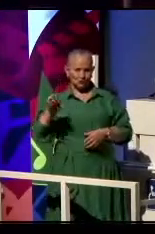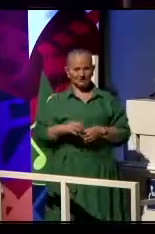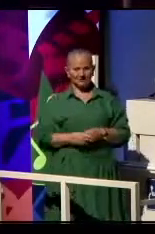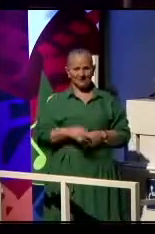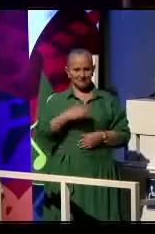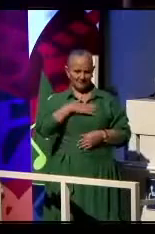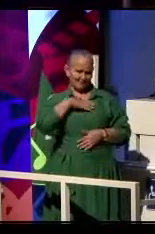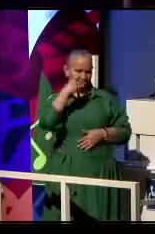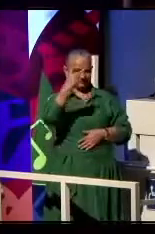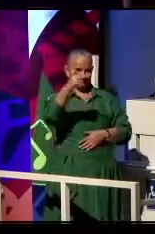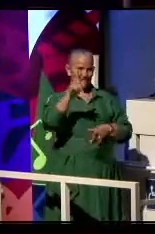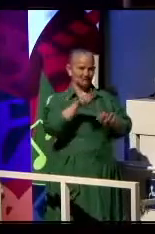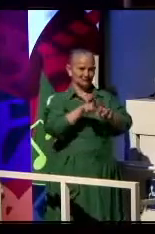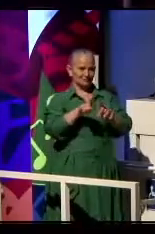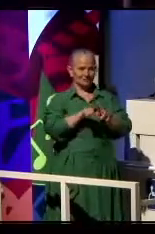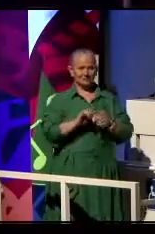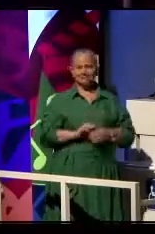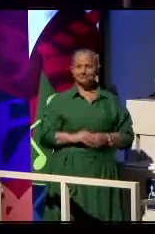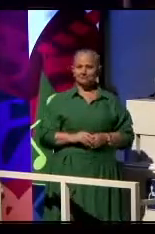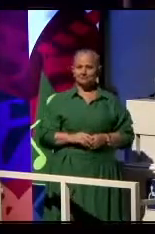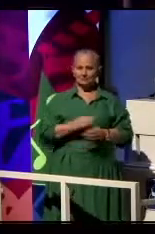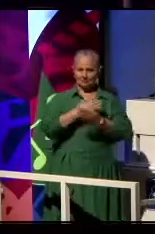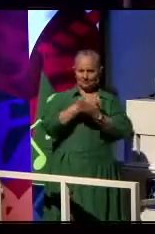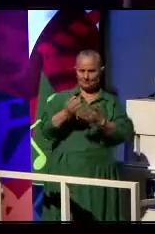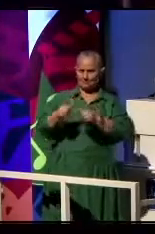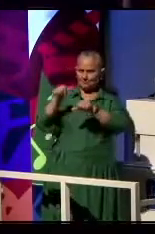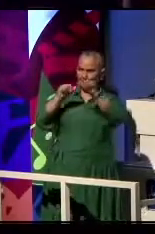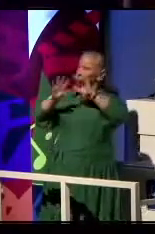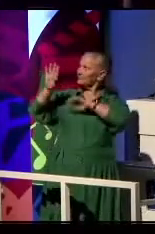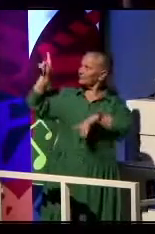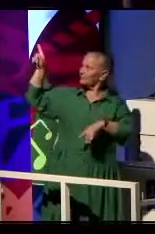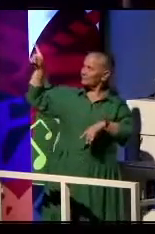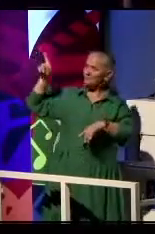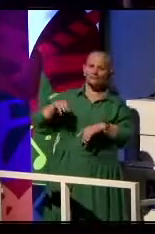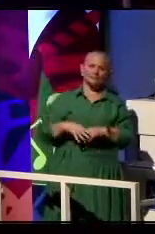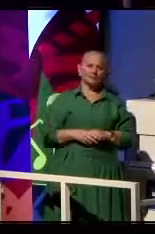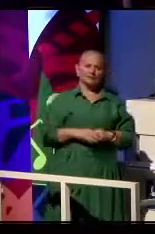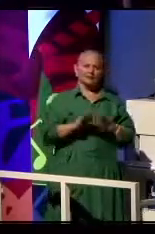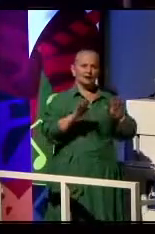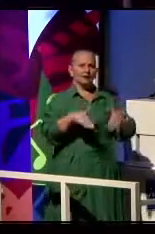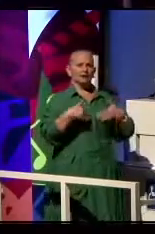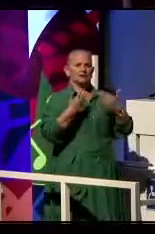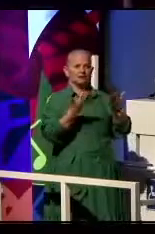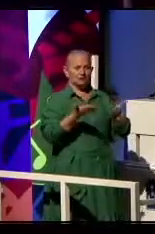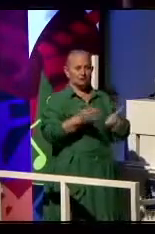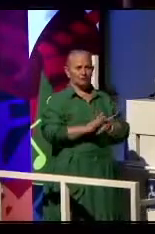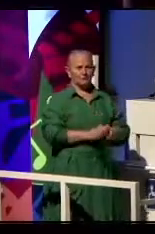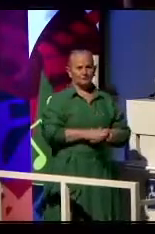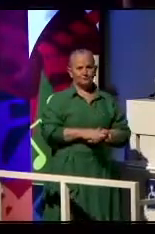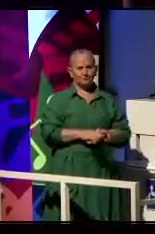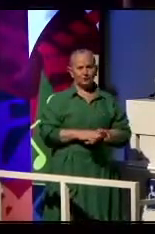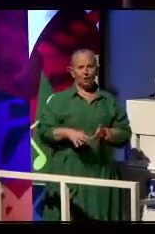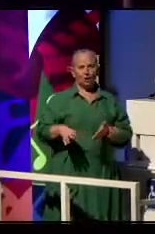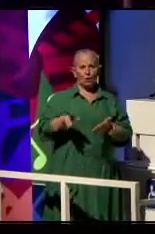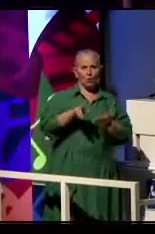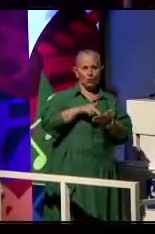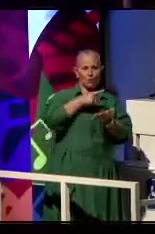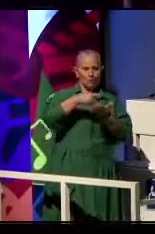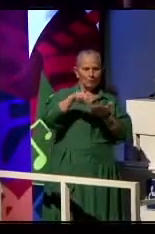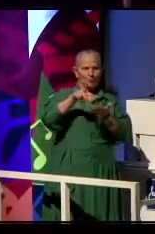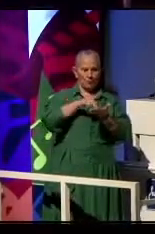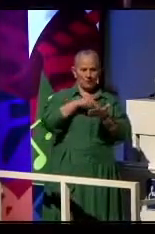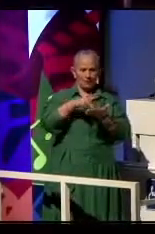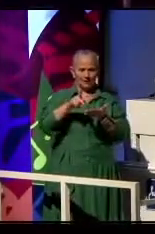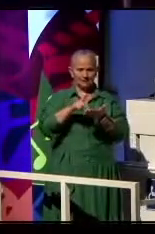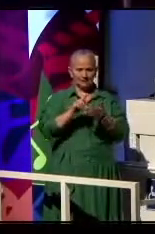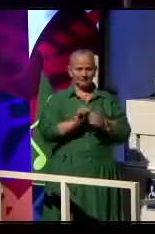nós brasileiros. Pode passar, por favor, André. Então, o Milton Nascimento, ele foi morar no